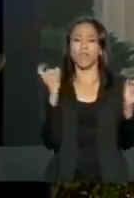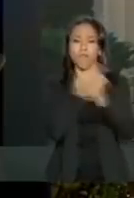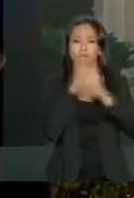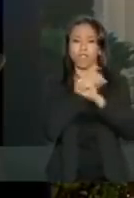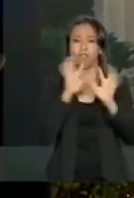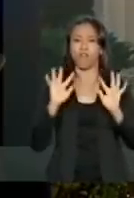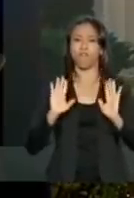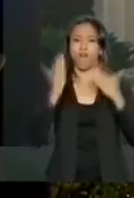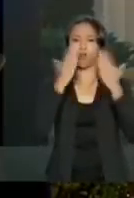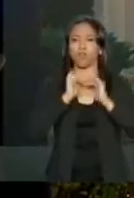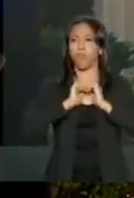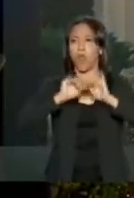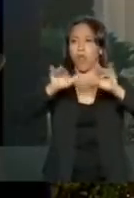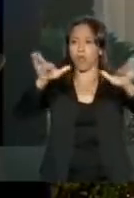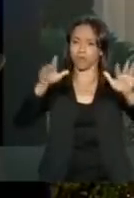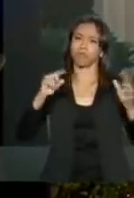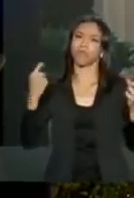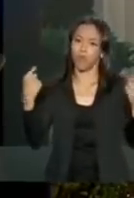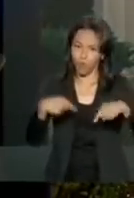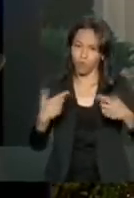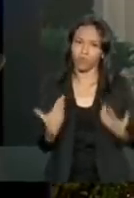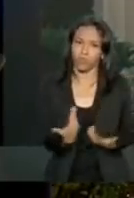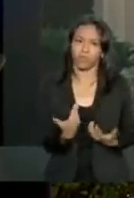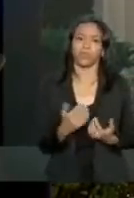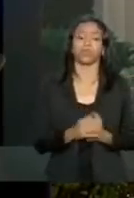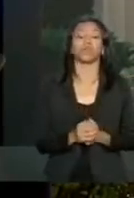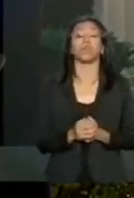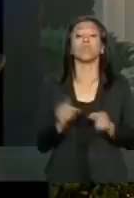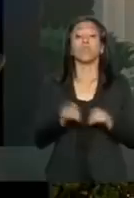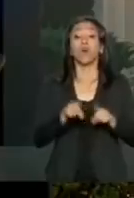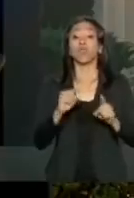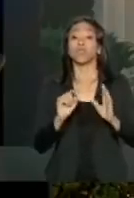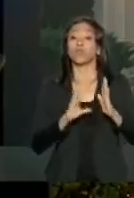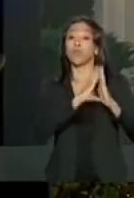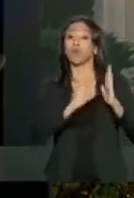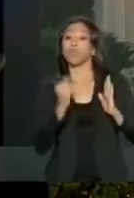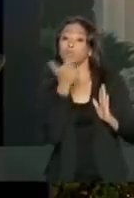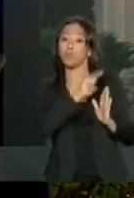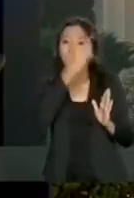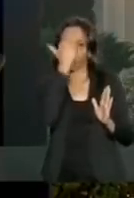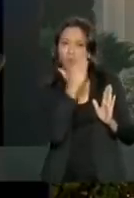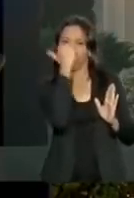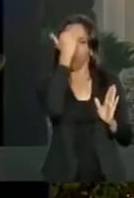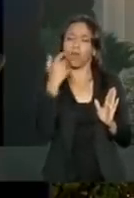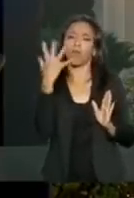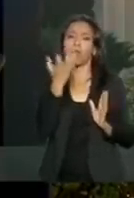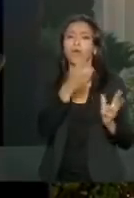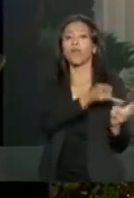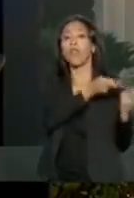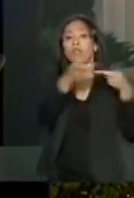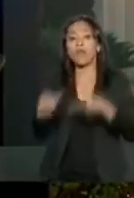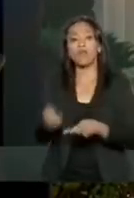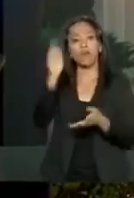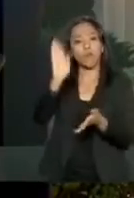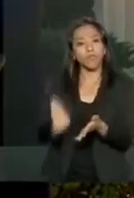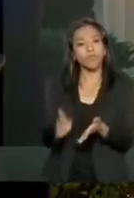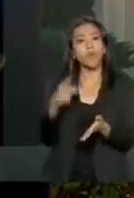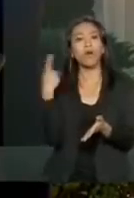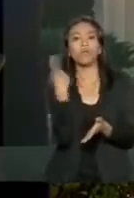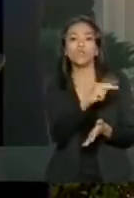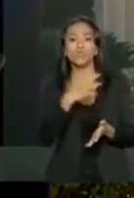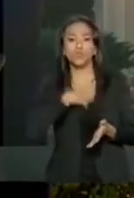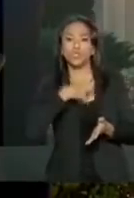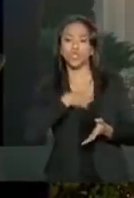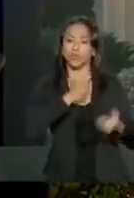Inspirando-me em Ronald Reagan, quero levar para o Brasil a sua forma de administrar, resumida